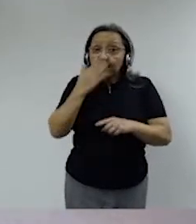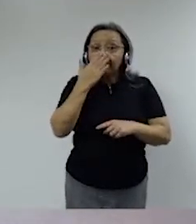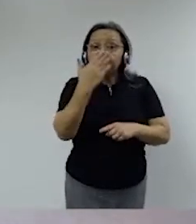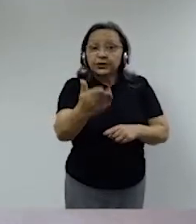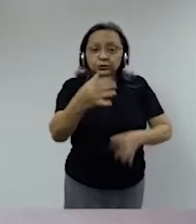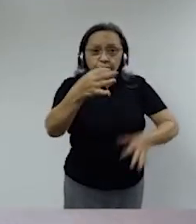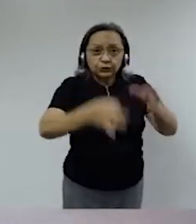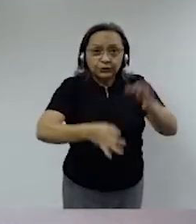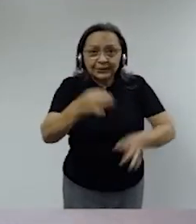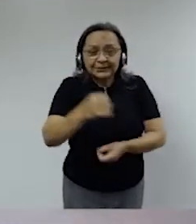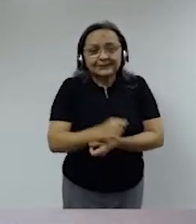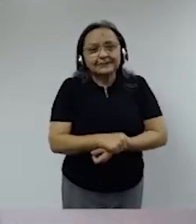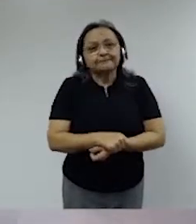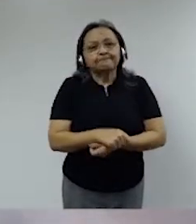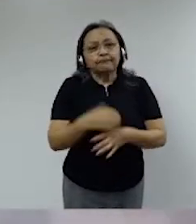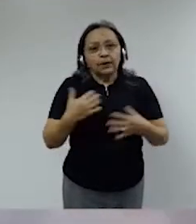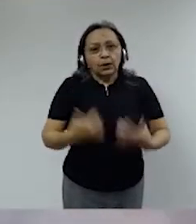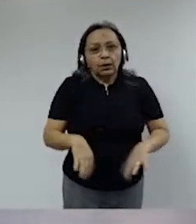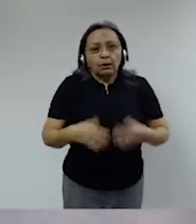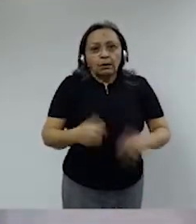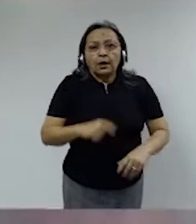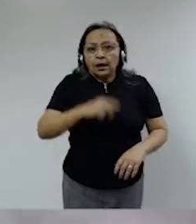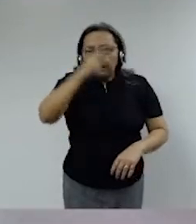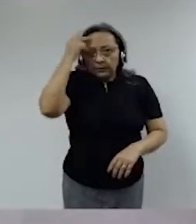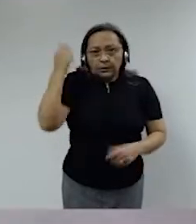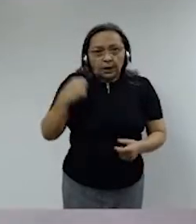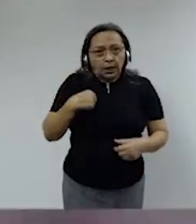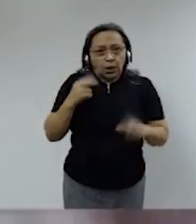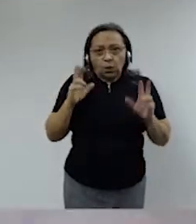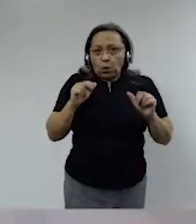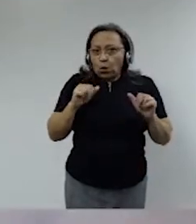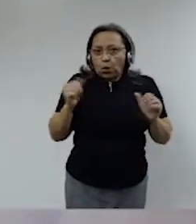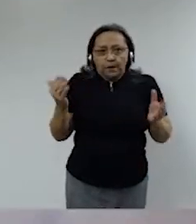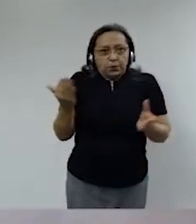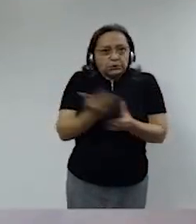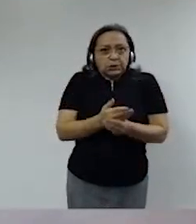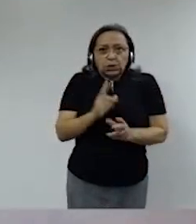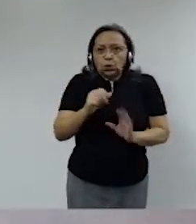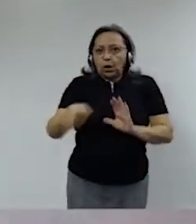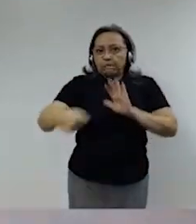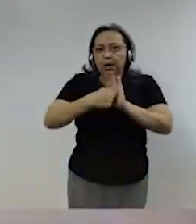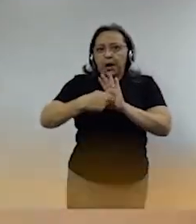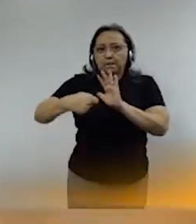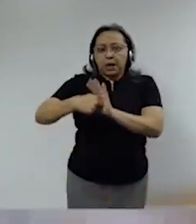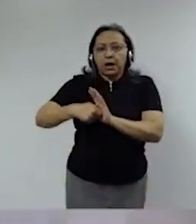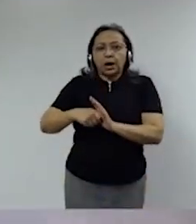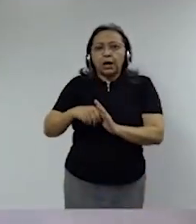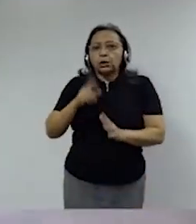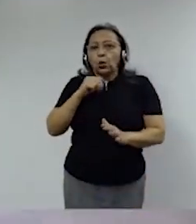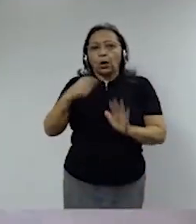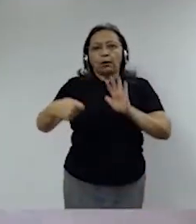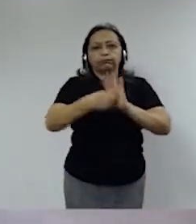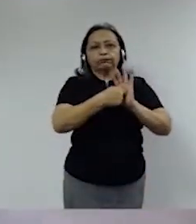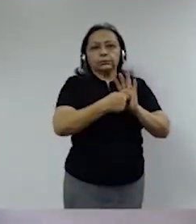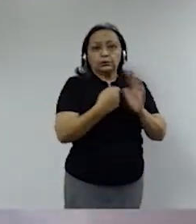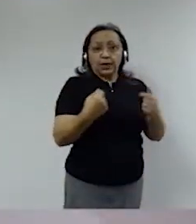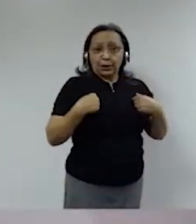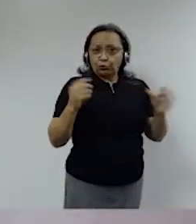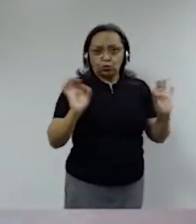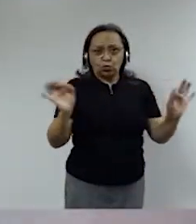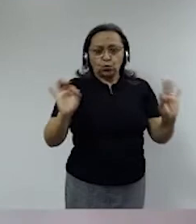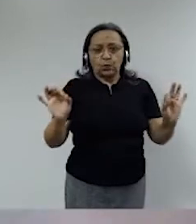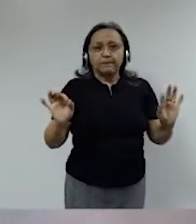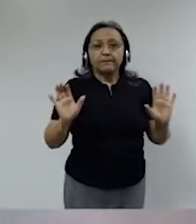imaginário popular, às vezes você vê as pessoas passando: bom, eu nunca fui processado, ninguém nunca quis quebrar o meu sigilo. Sabe algumas coisas assim, um senso comum